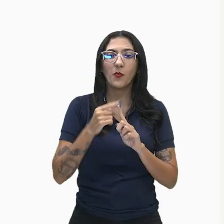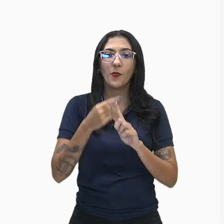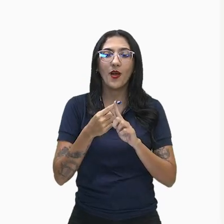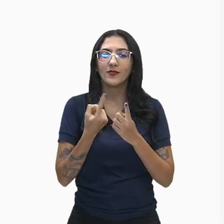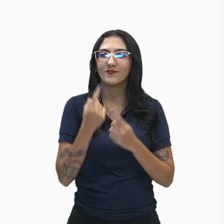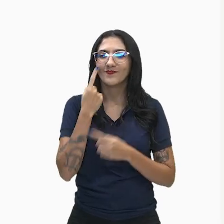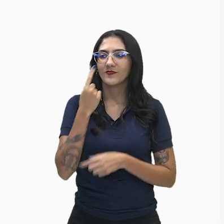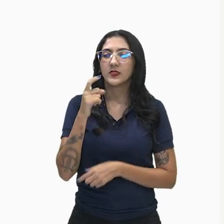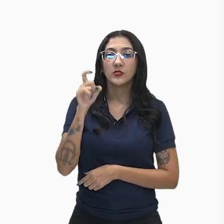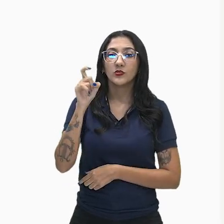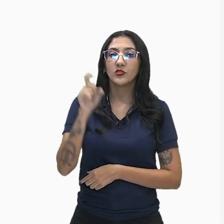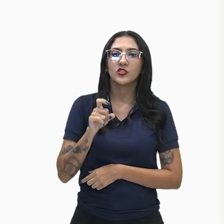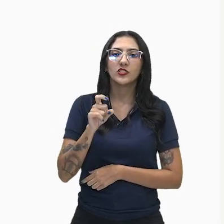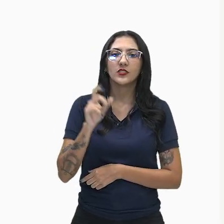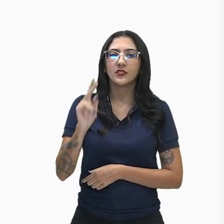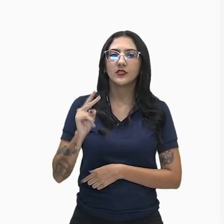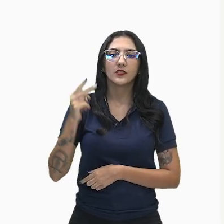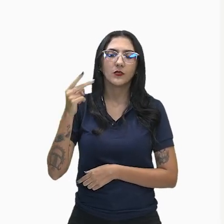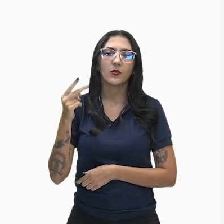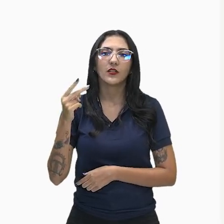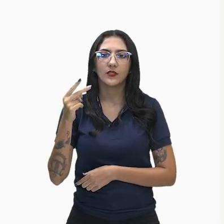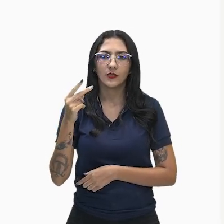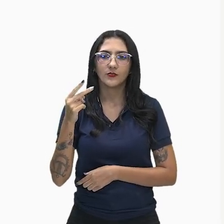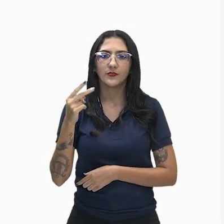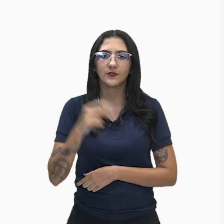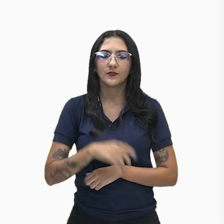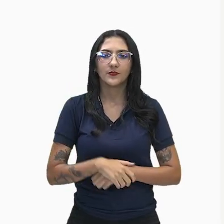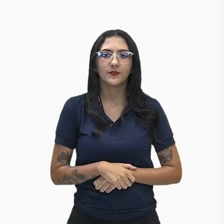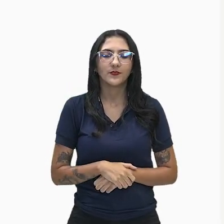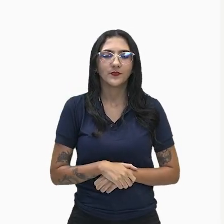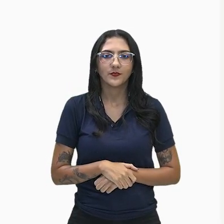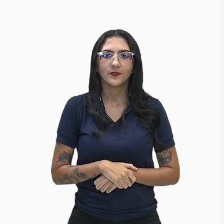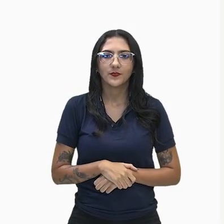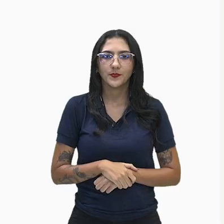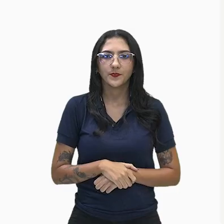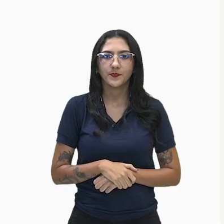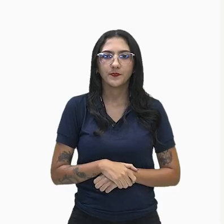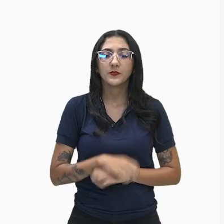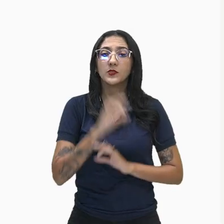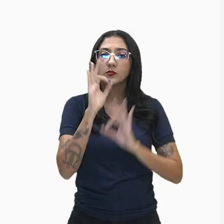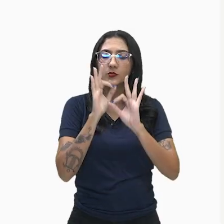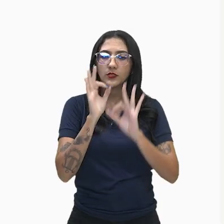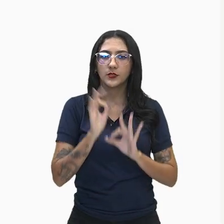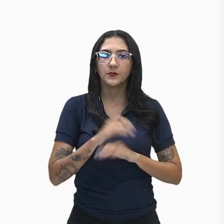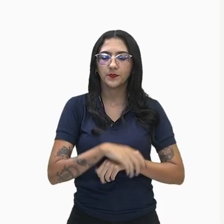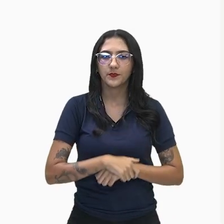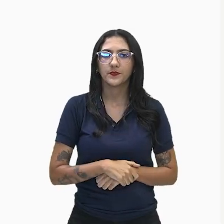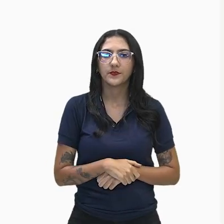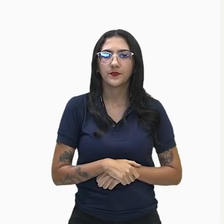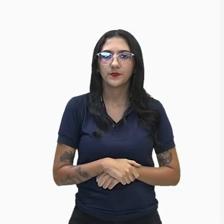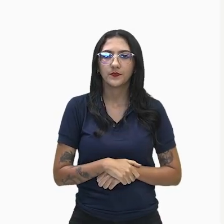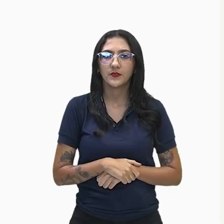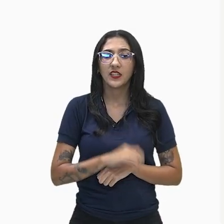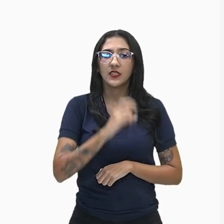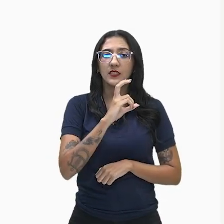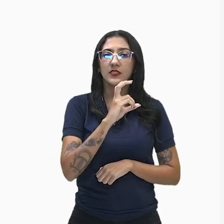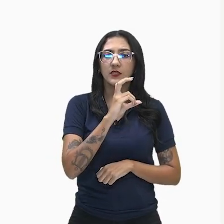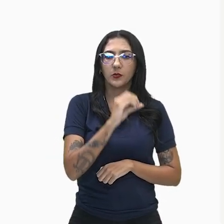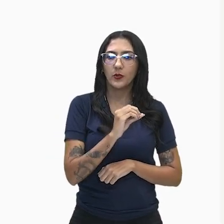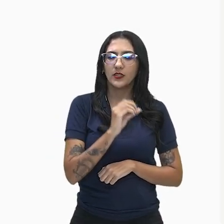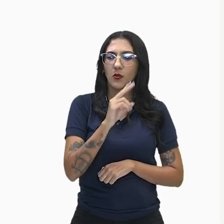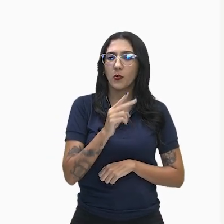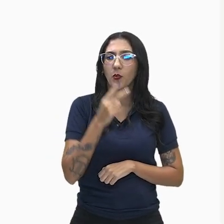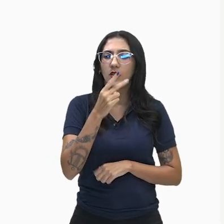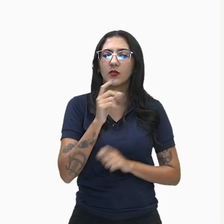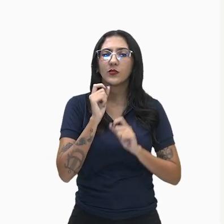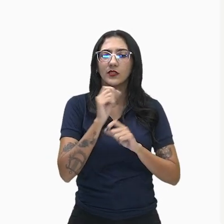de x e elevar ao quadrado. Fazendo o cálculo, 50 ao quadrado, é 50 vezes 50, que é igual